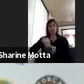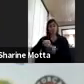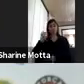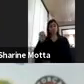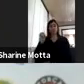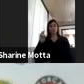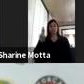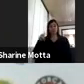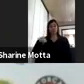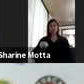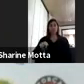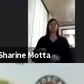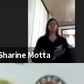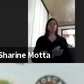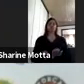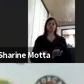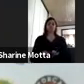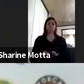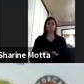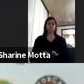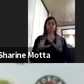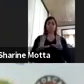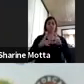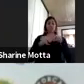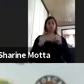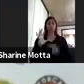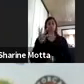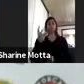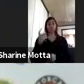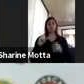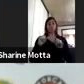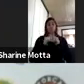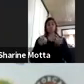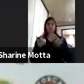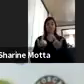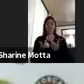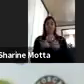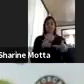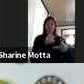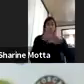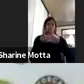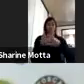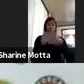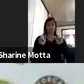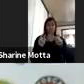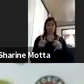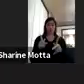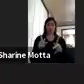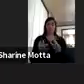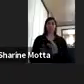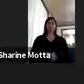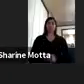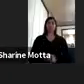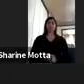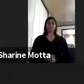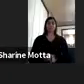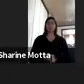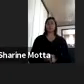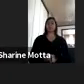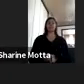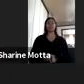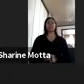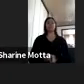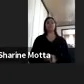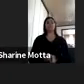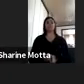solene da sessão da ONU virtual. Tá? Por favor, é com você. Olha,